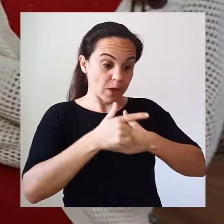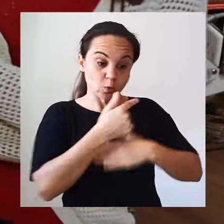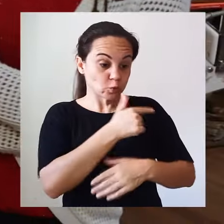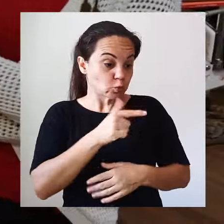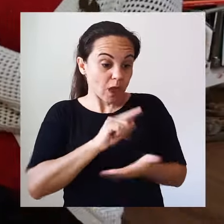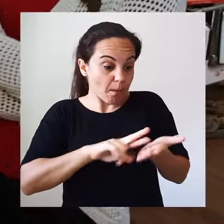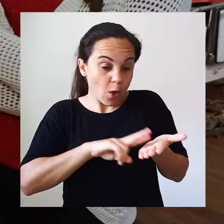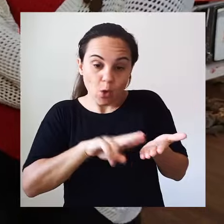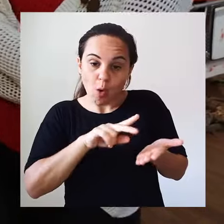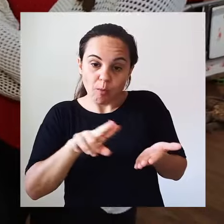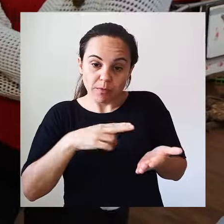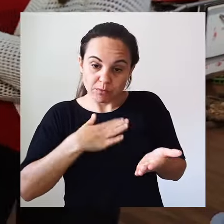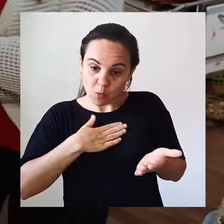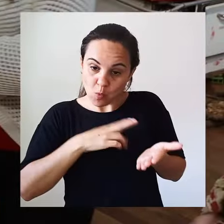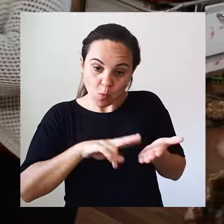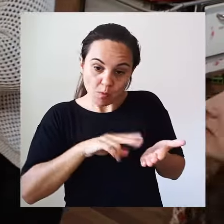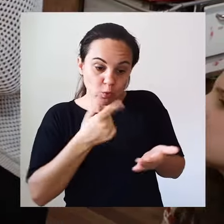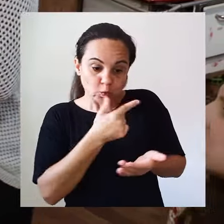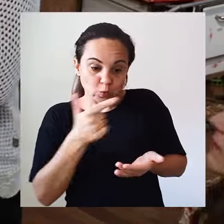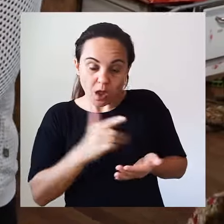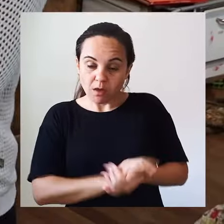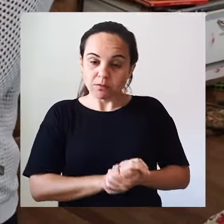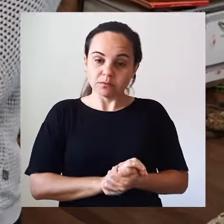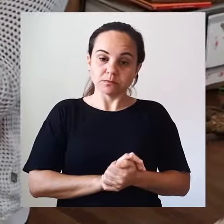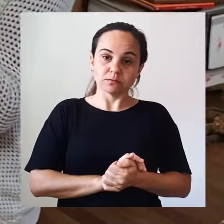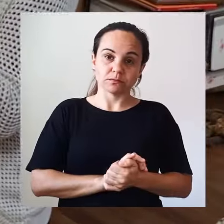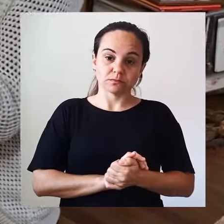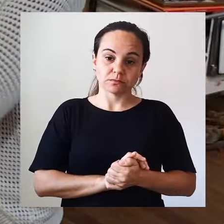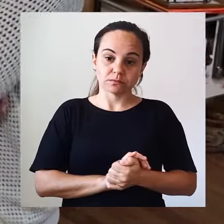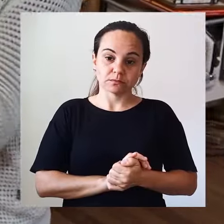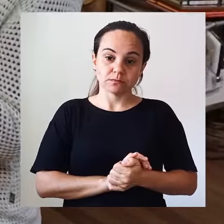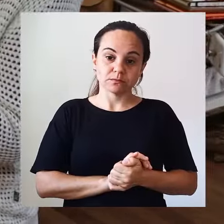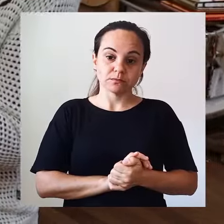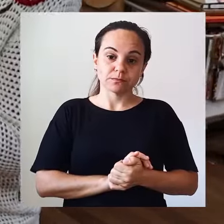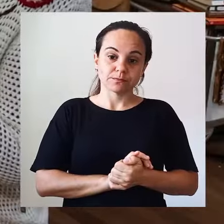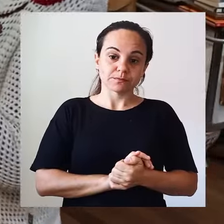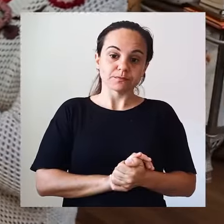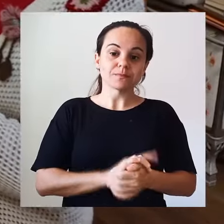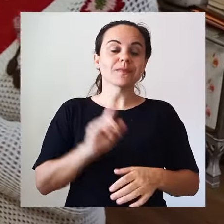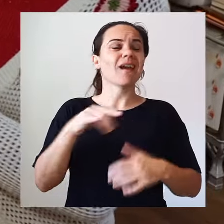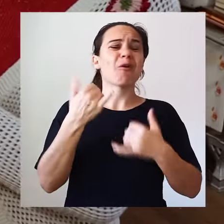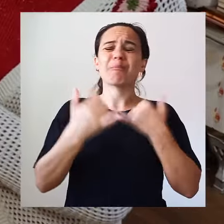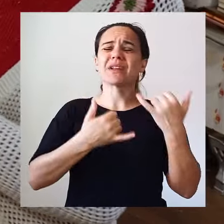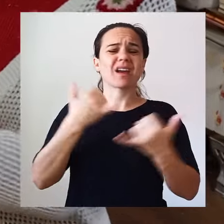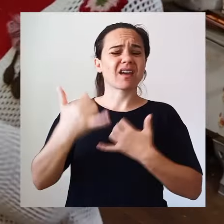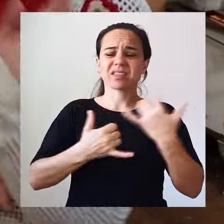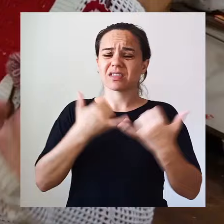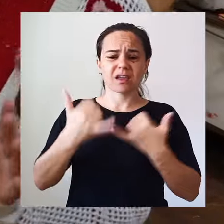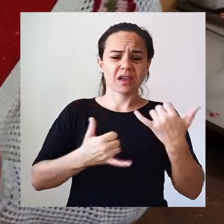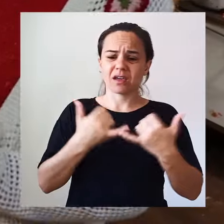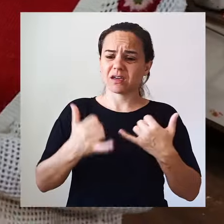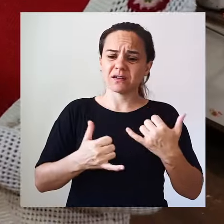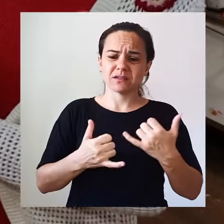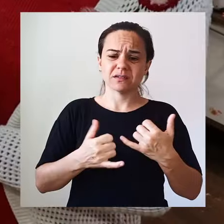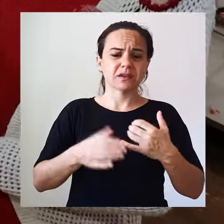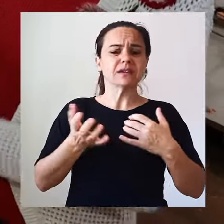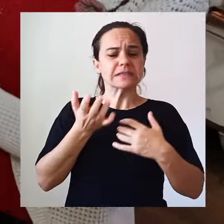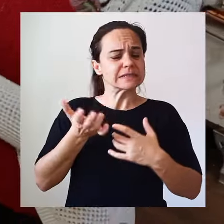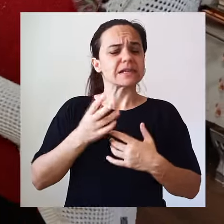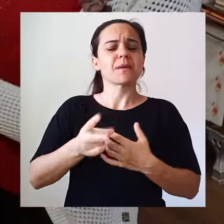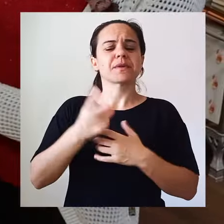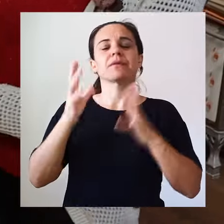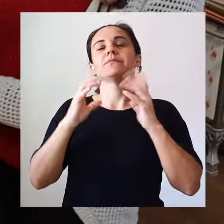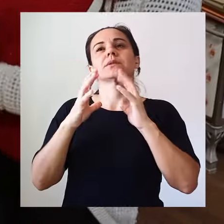ali. Não tem. Olha ali, não tem o nome dela. Não tem. Tá escrito, mas, querida, ela não vê que é só uma brincadeira isso aqui que arruma confusão,